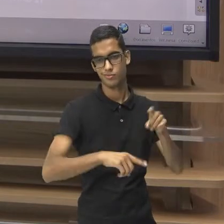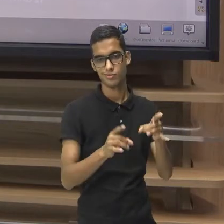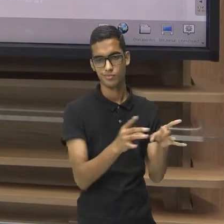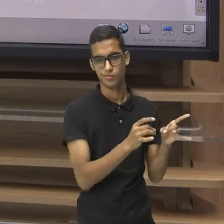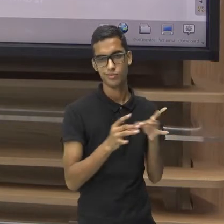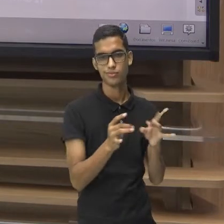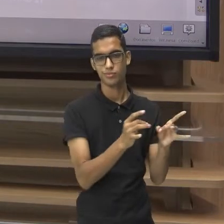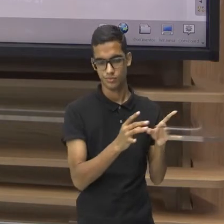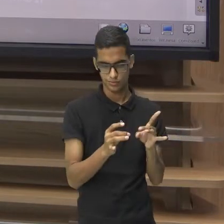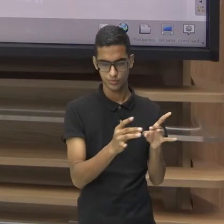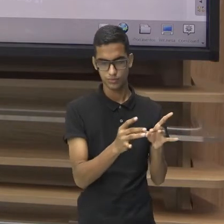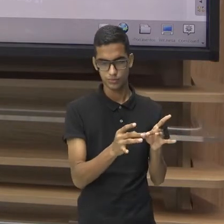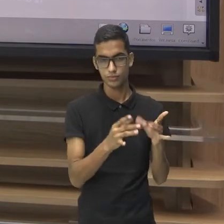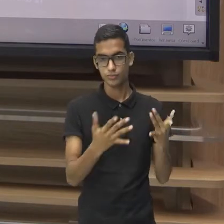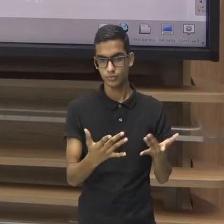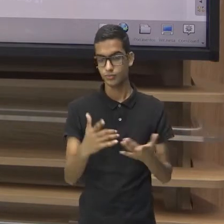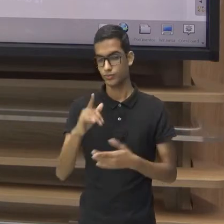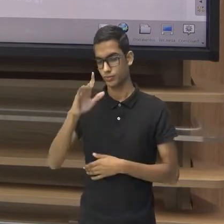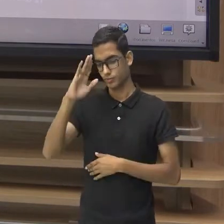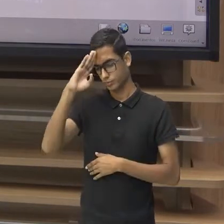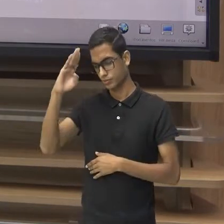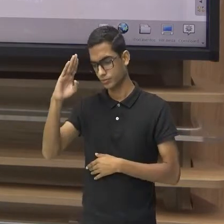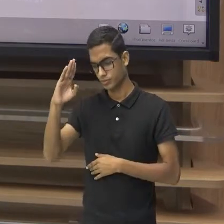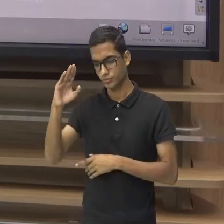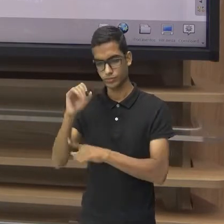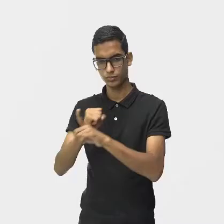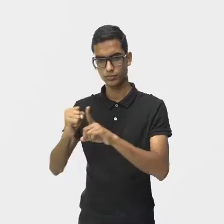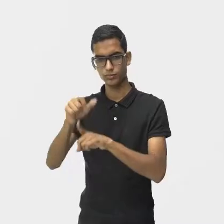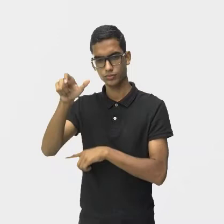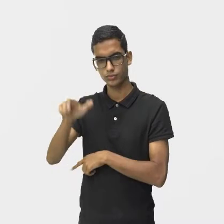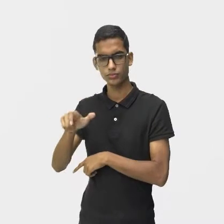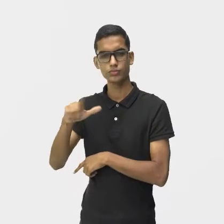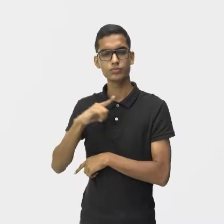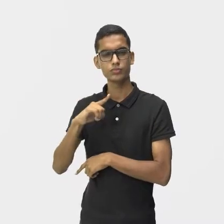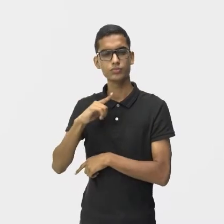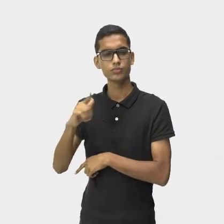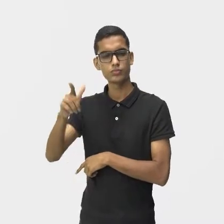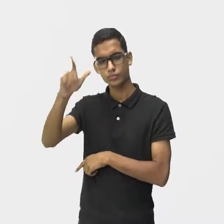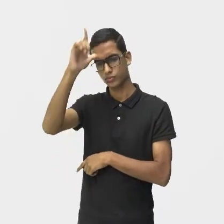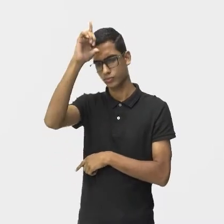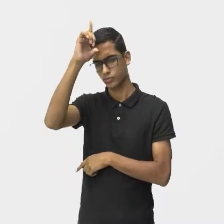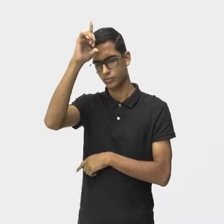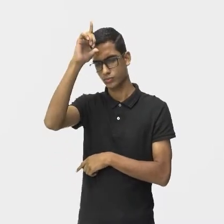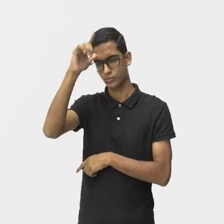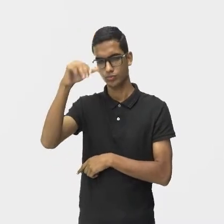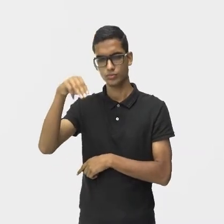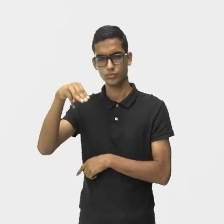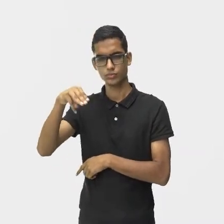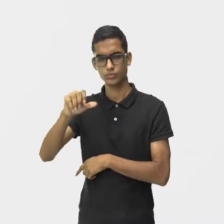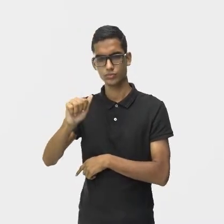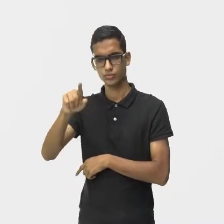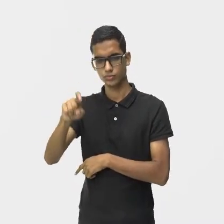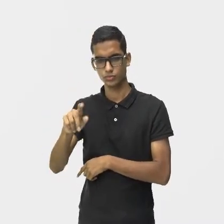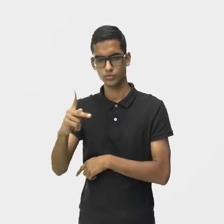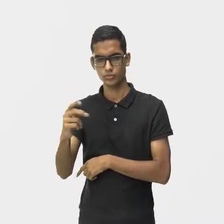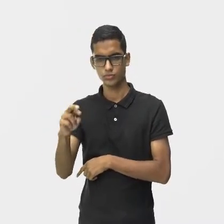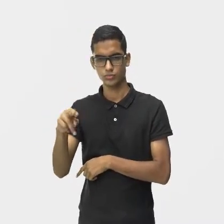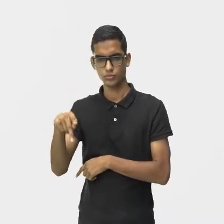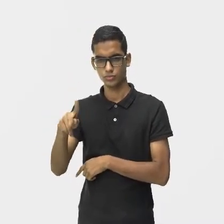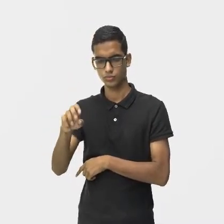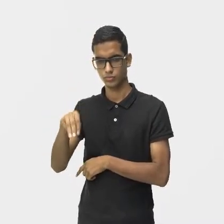sociólogos frankfurtianos foram os alemães filósofos Max Horkheimer